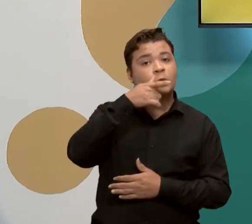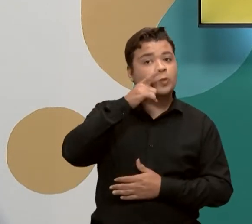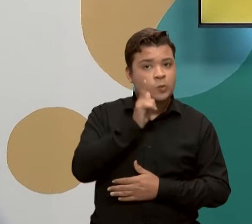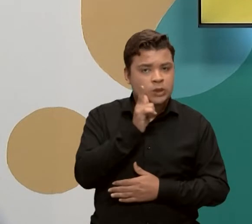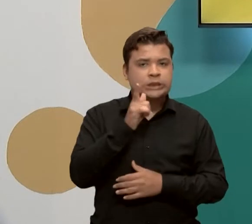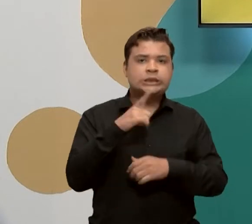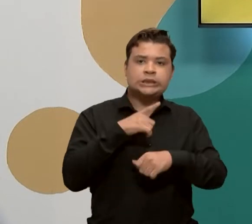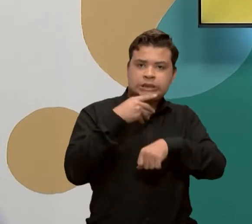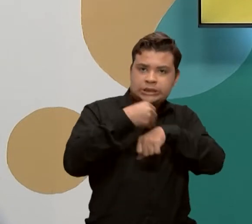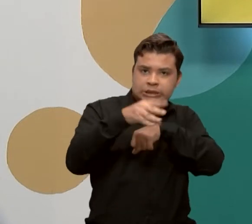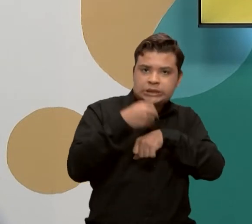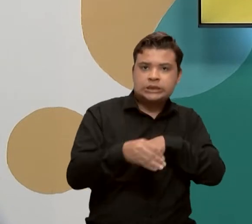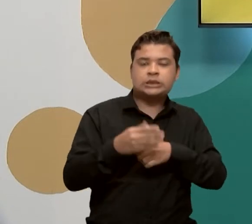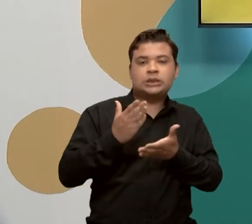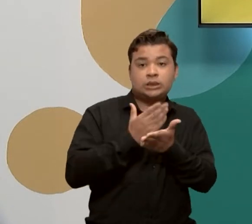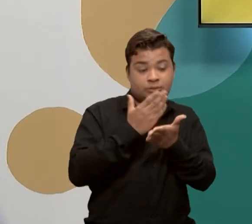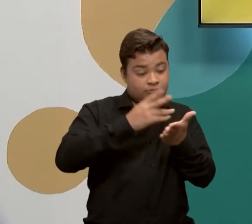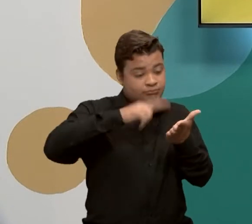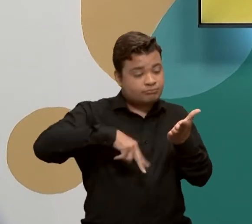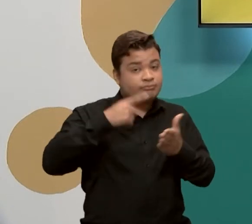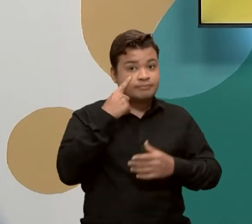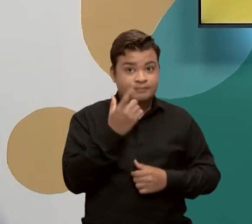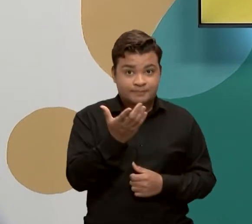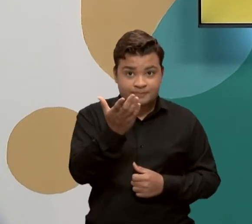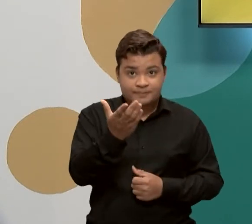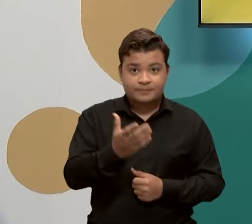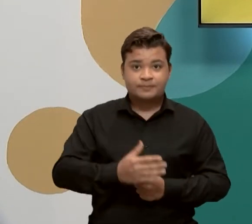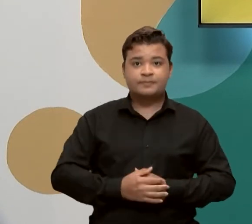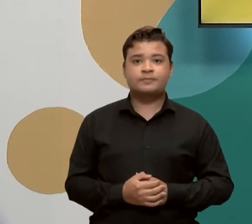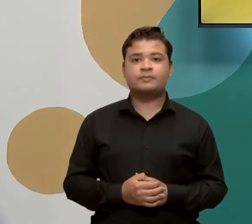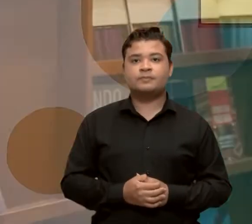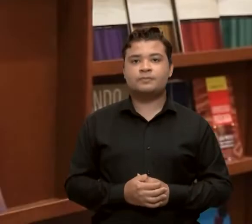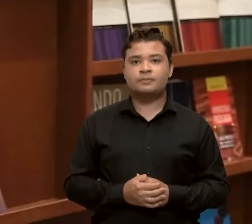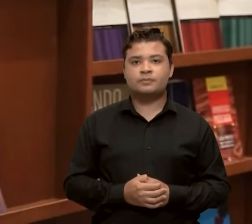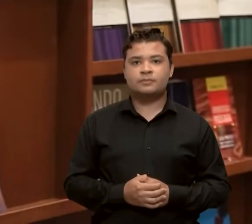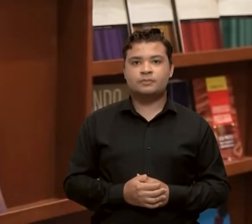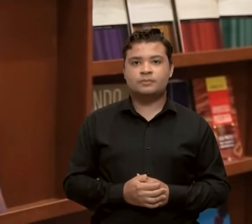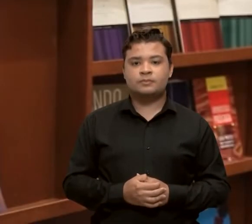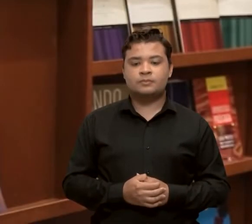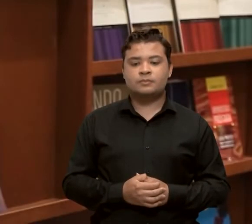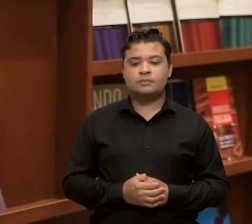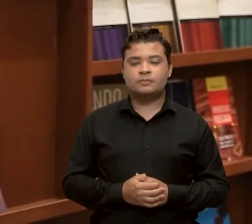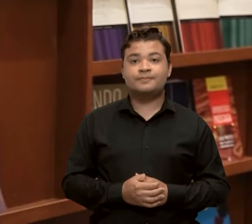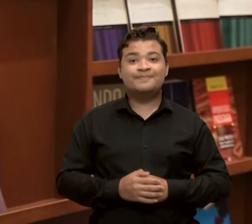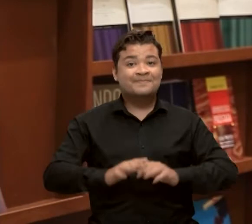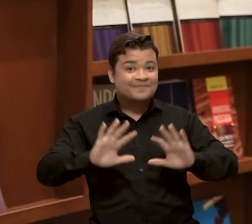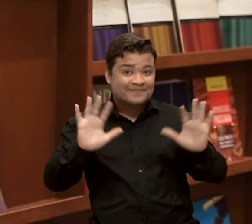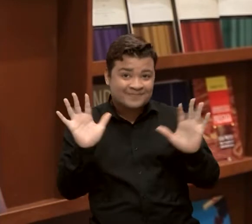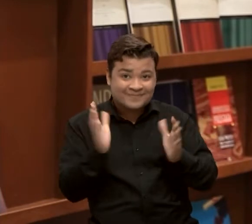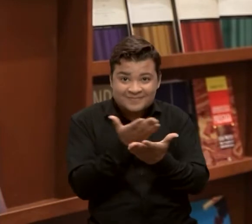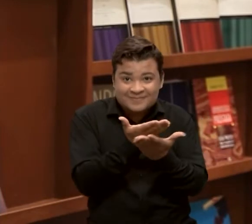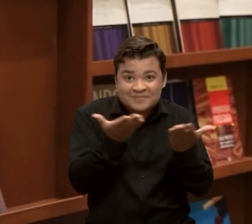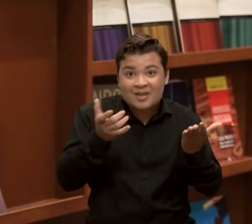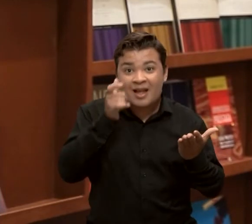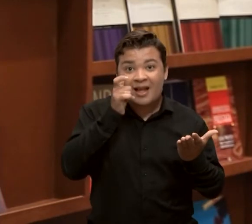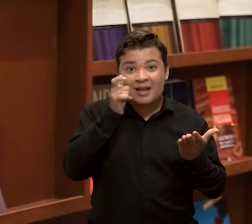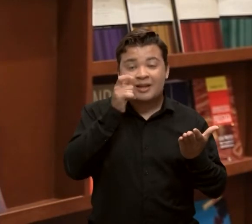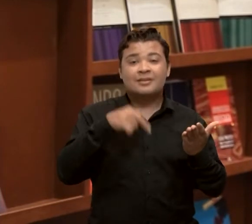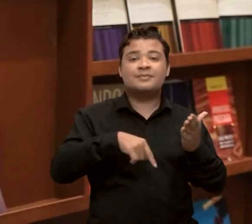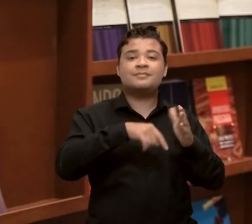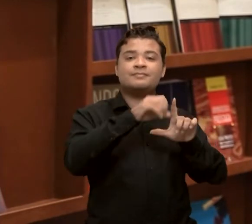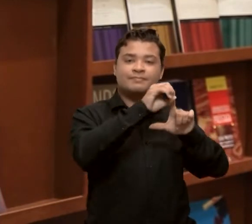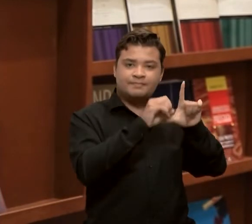dicas de leitura para a gente. Olá para você que acompanha a programação da